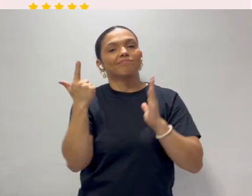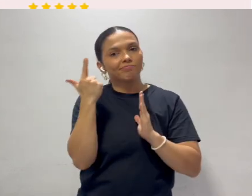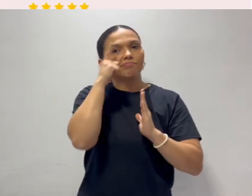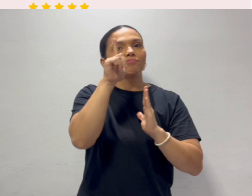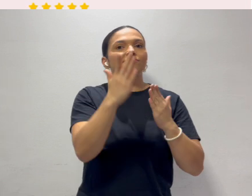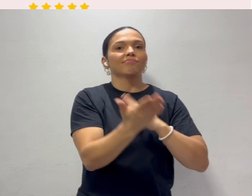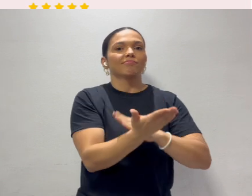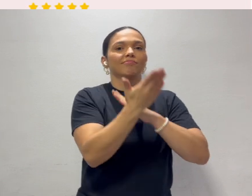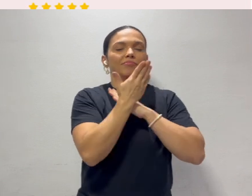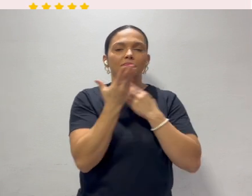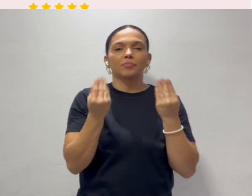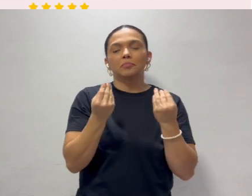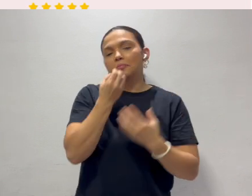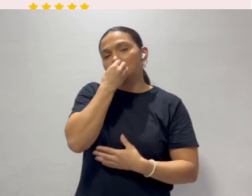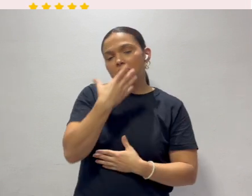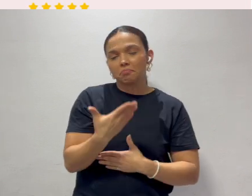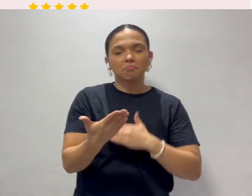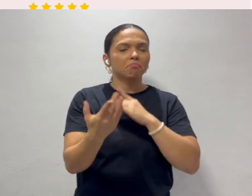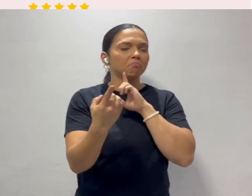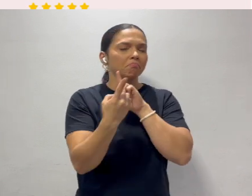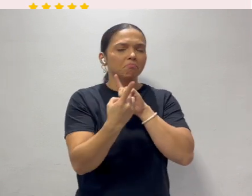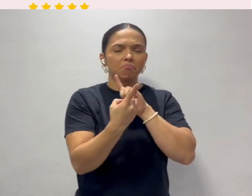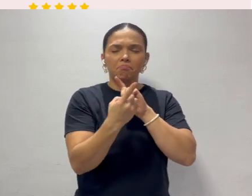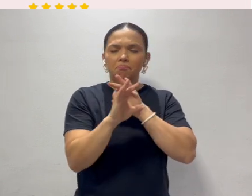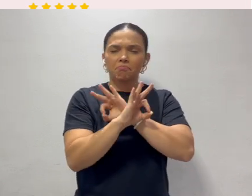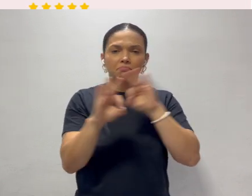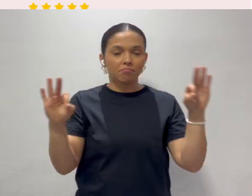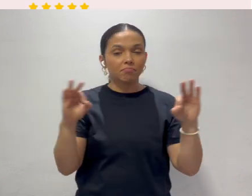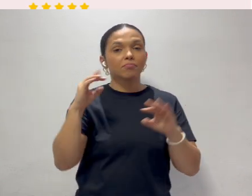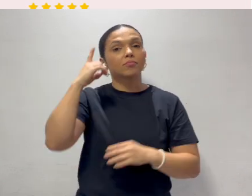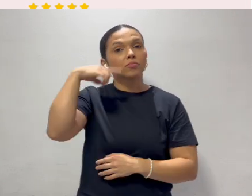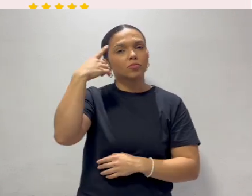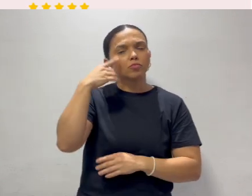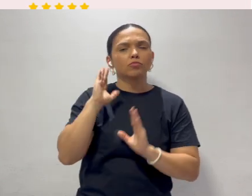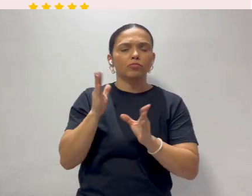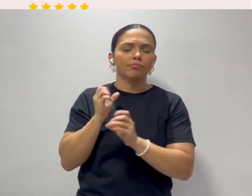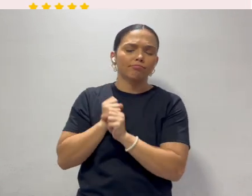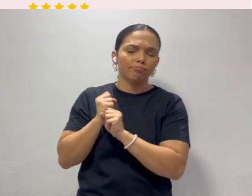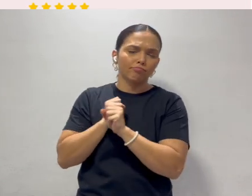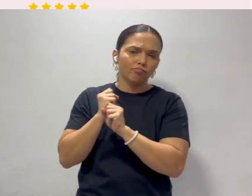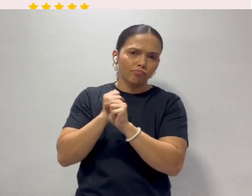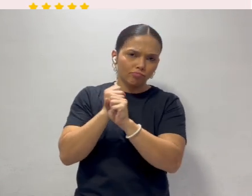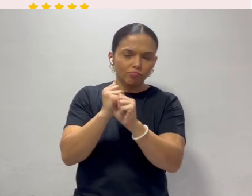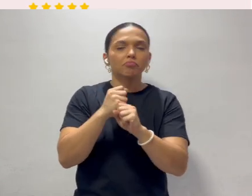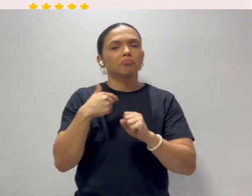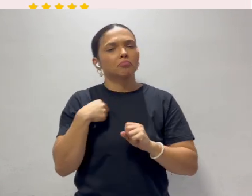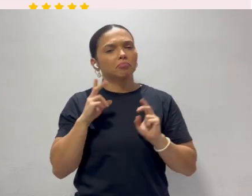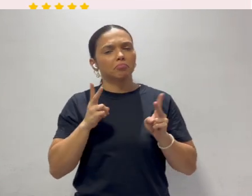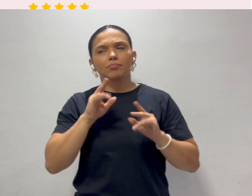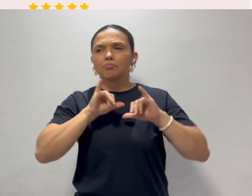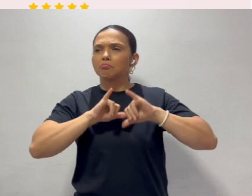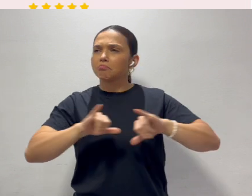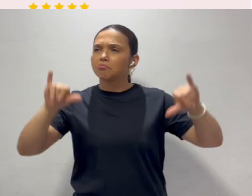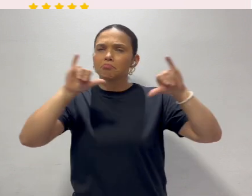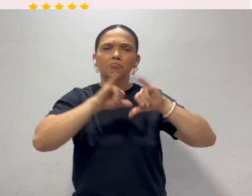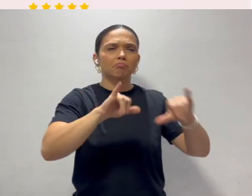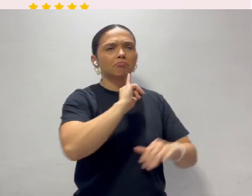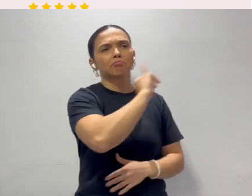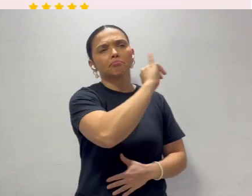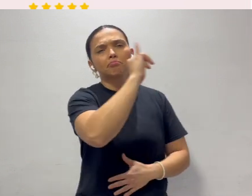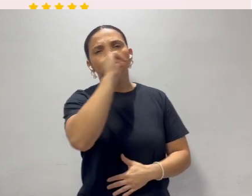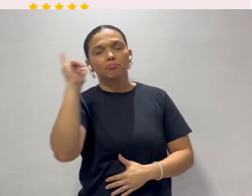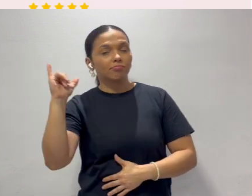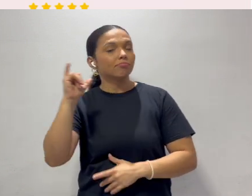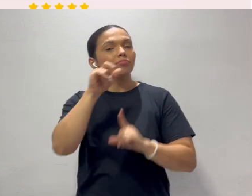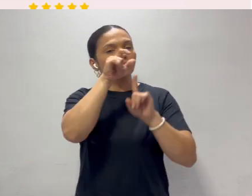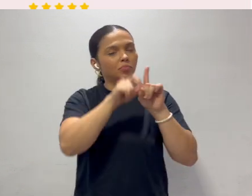renda. Me atendeu muito bem do começo ao final. Ela já é minha advogada há alguns anos, então eu falo para vocês. A